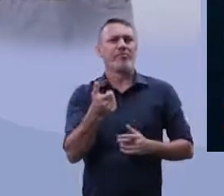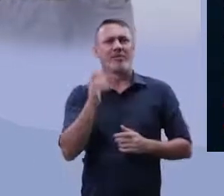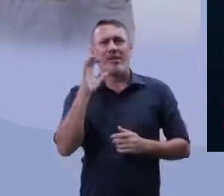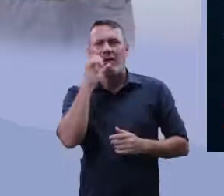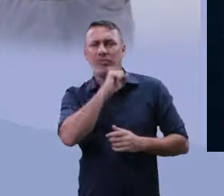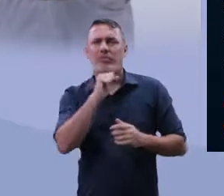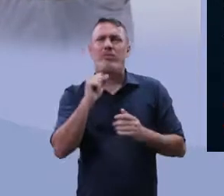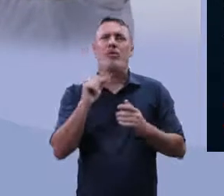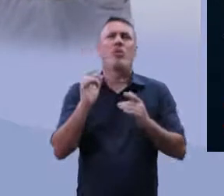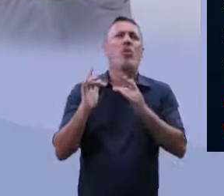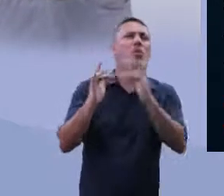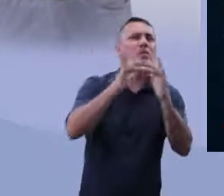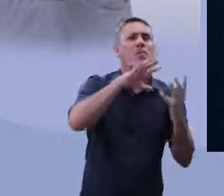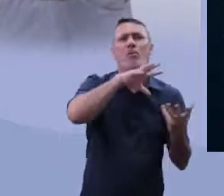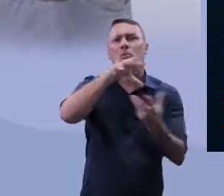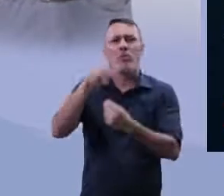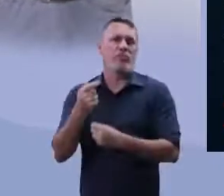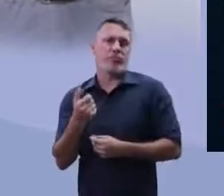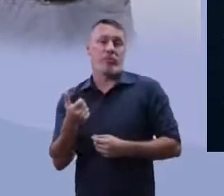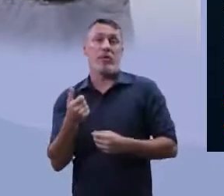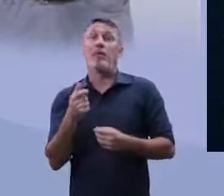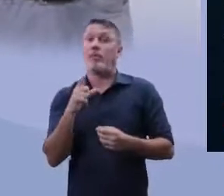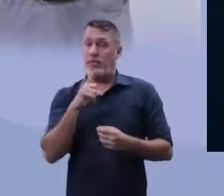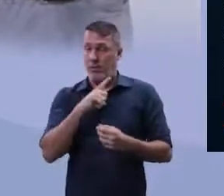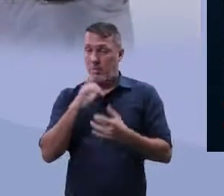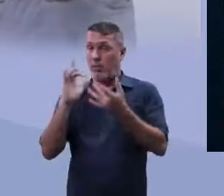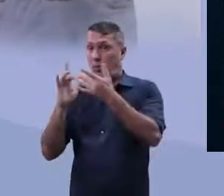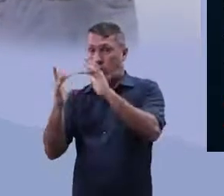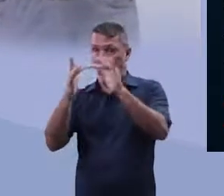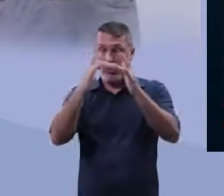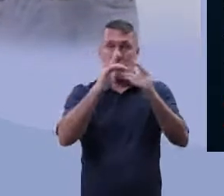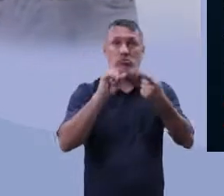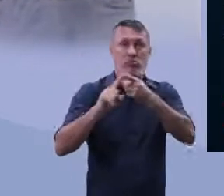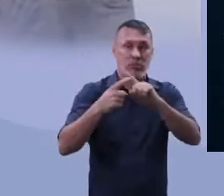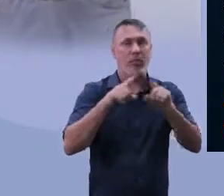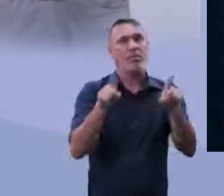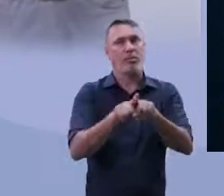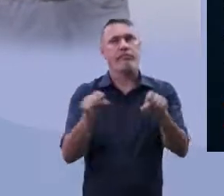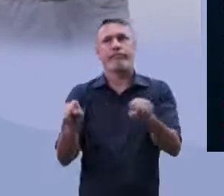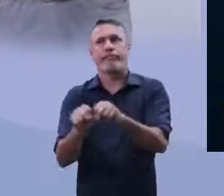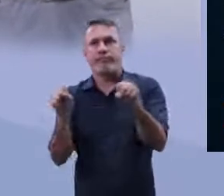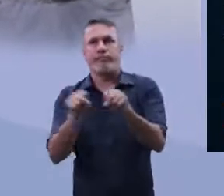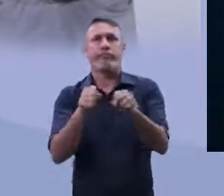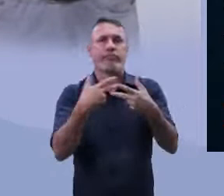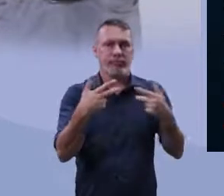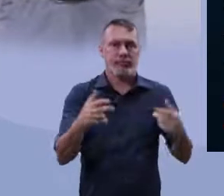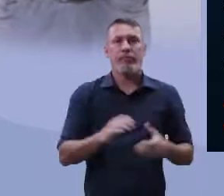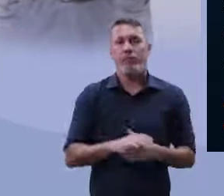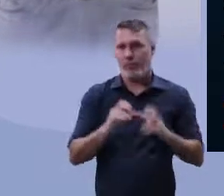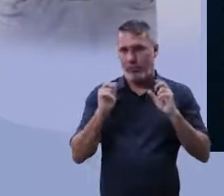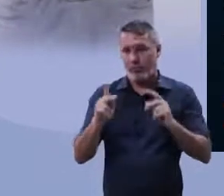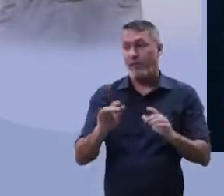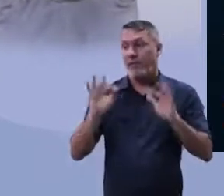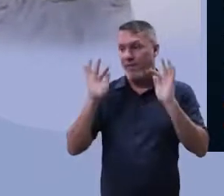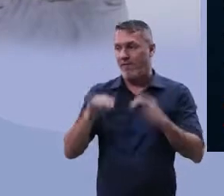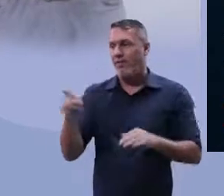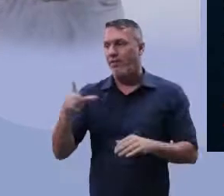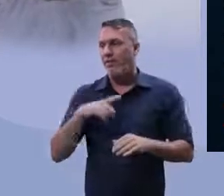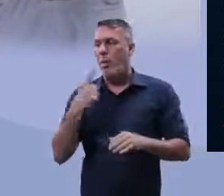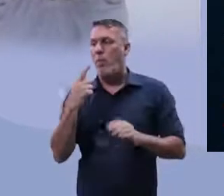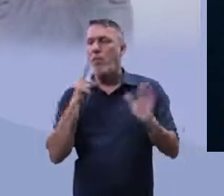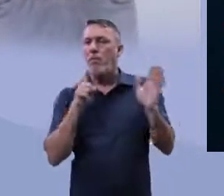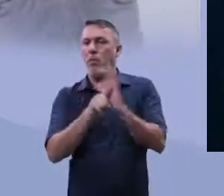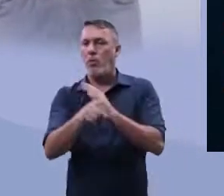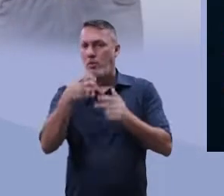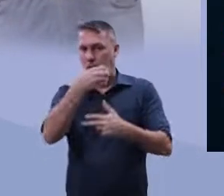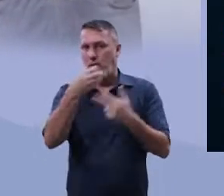nações. Só que, como já havia dito, da mesma forma que interliga, ela também exclui. Beleza, galera? E aí, para a gente finalizar, tem